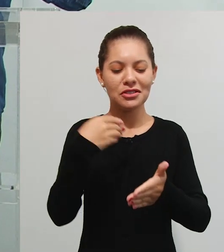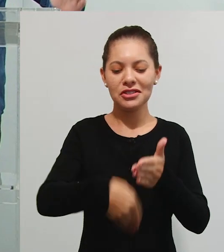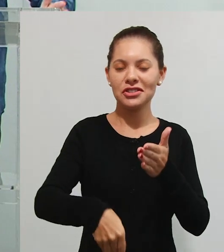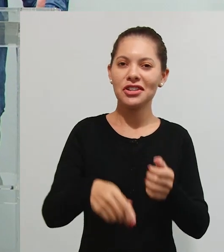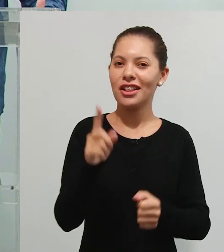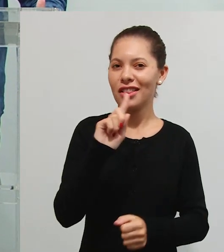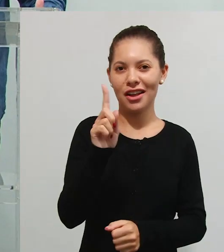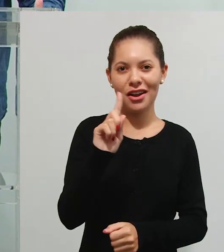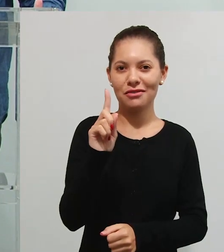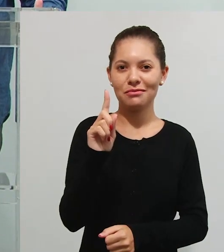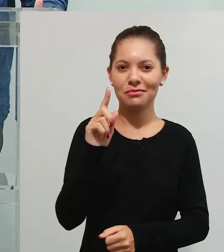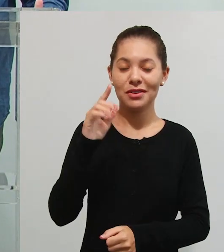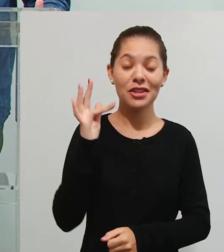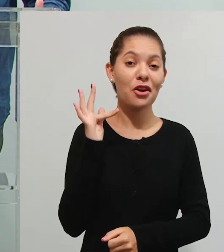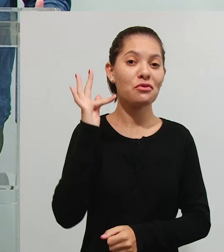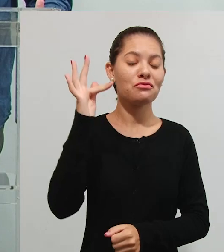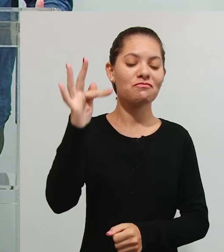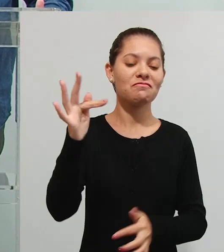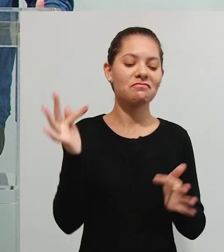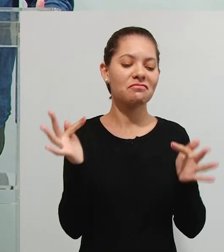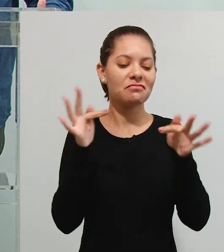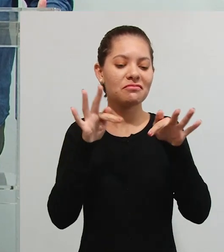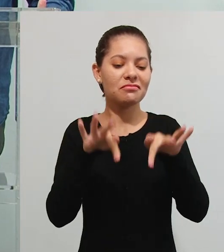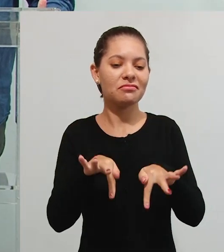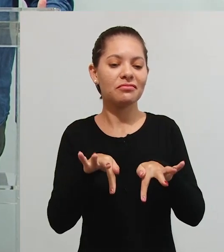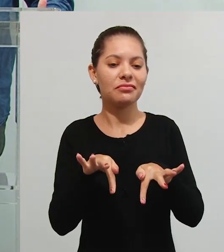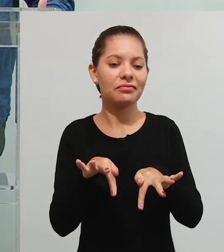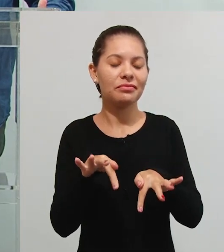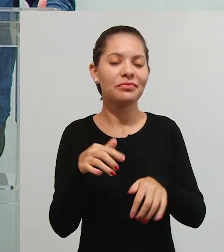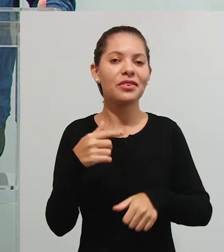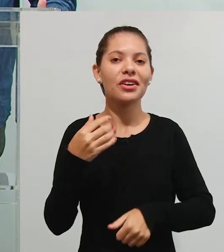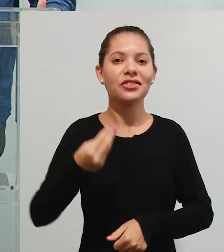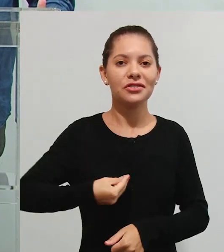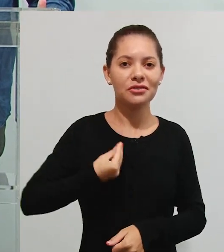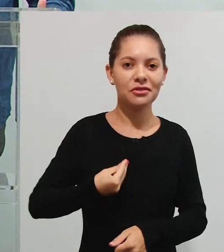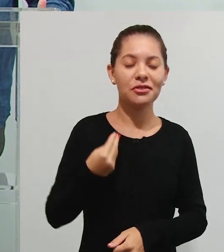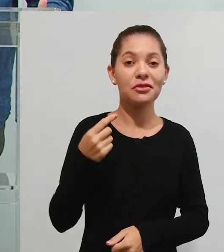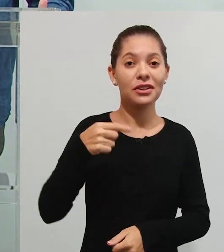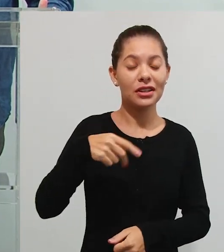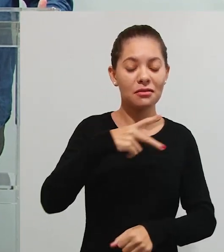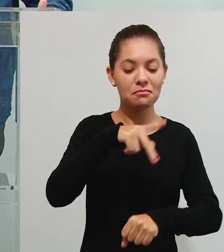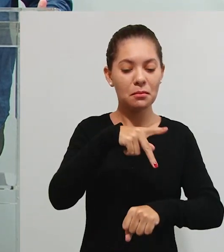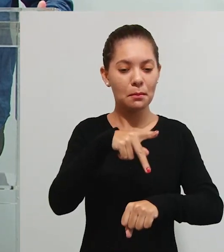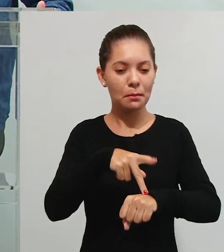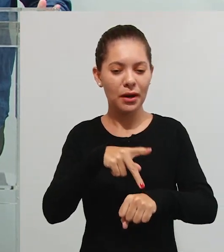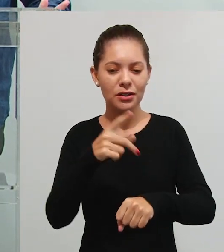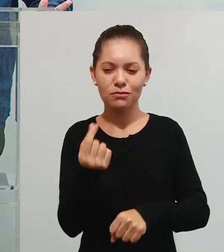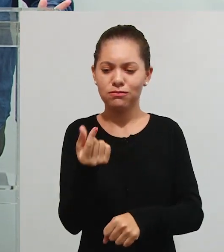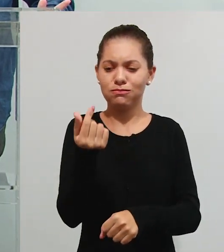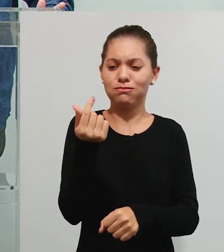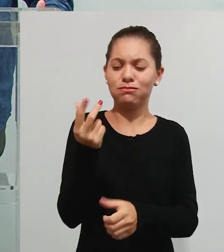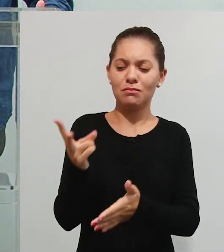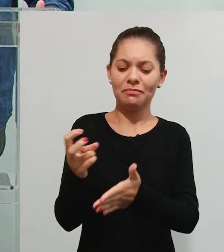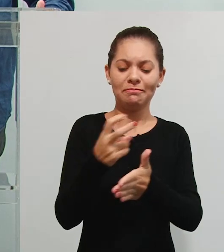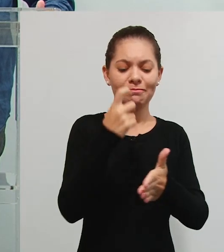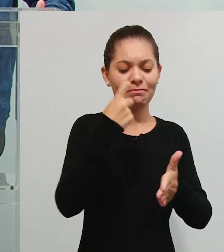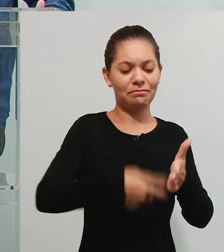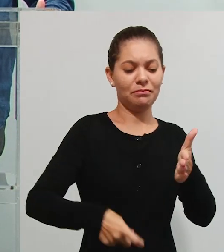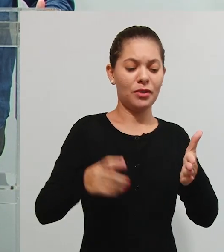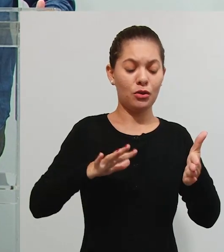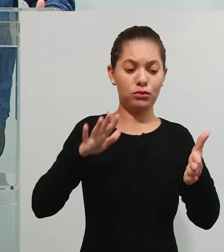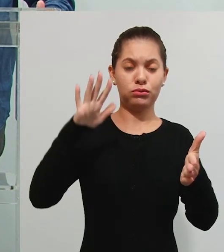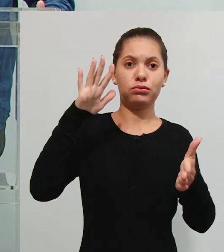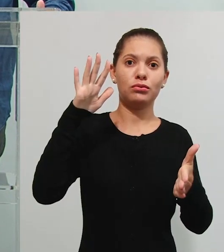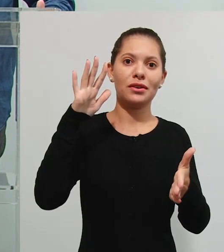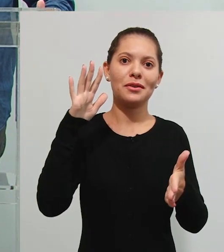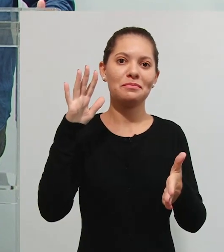Vou até o fim. Isso é ter persistência. Né? A gente vive em um país que tem uma alta carga tributária, de impostos aí, né?